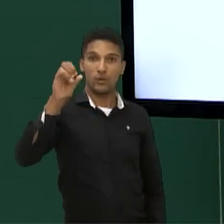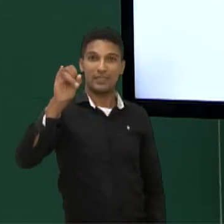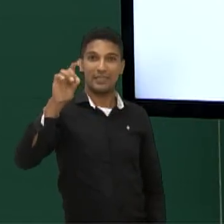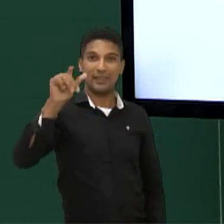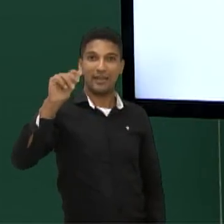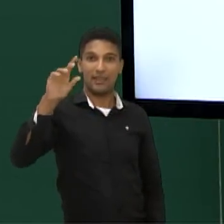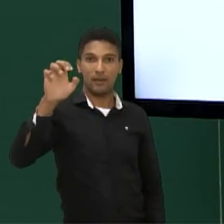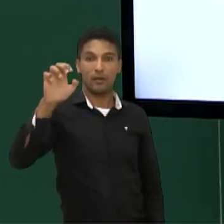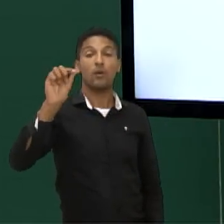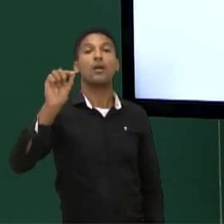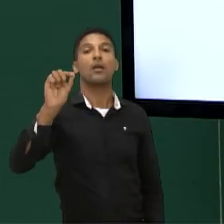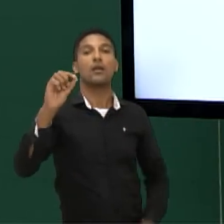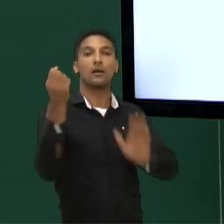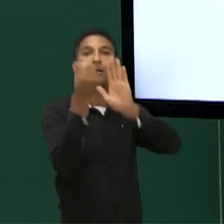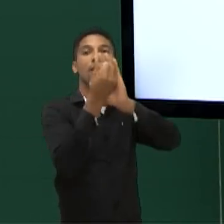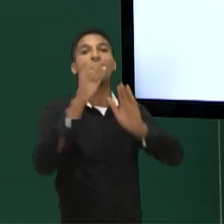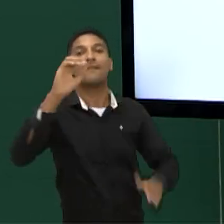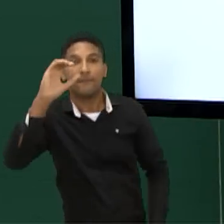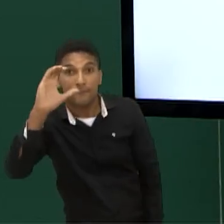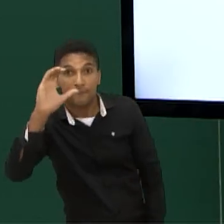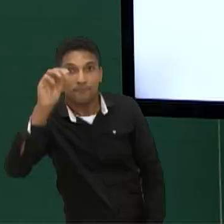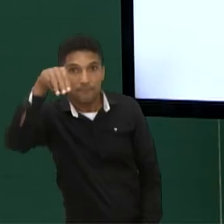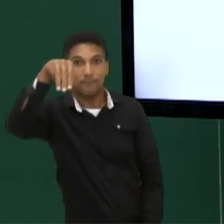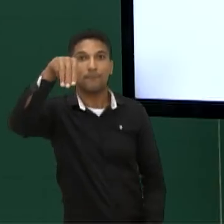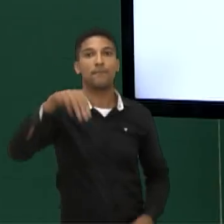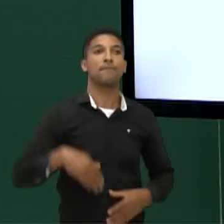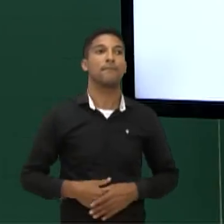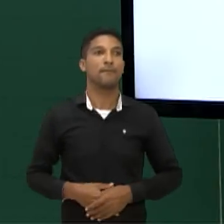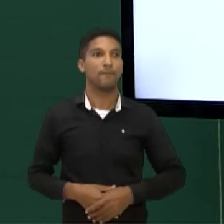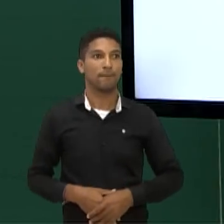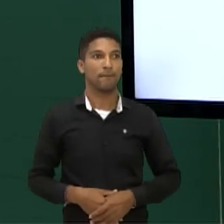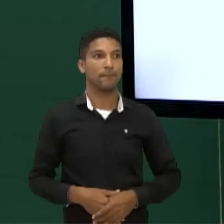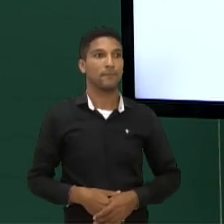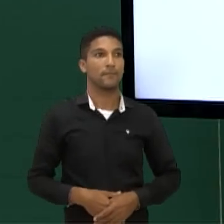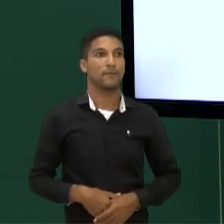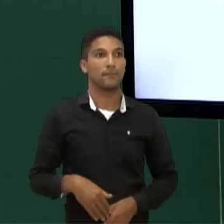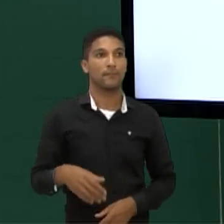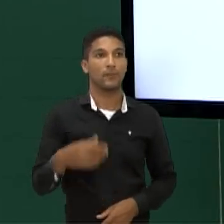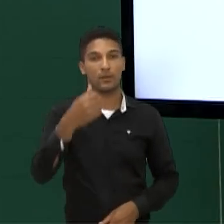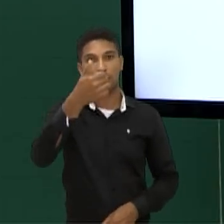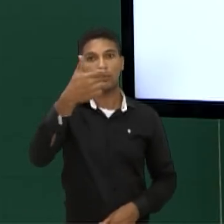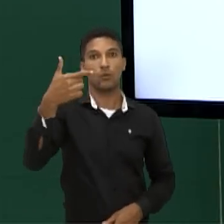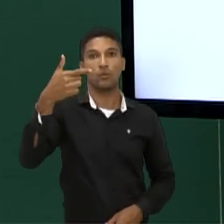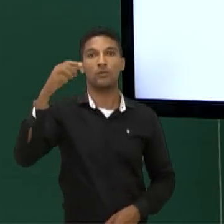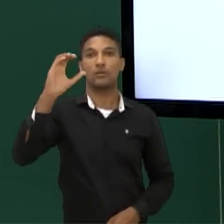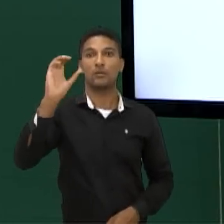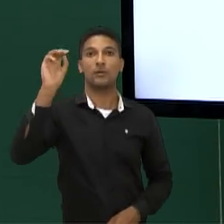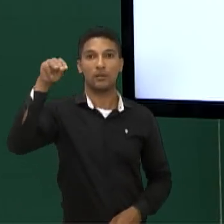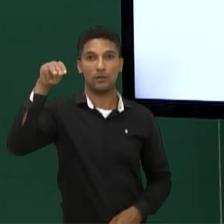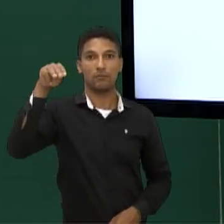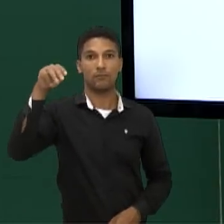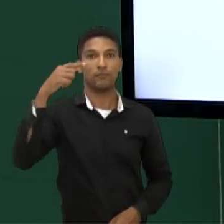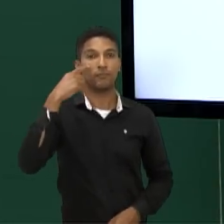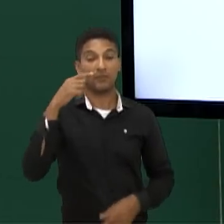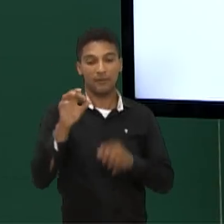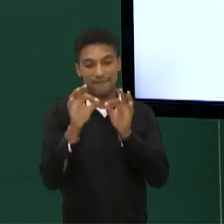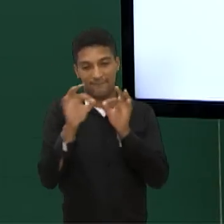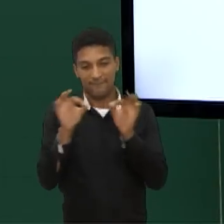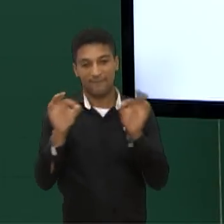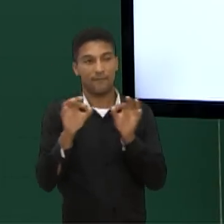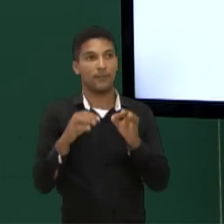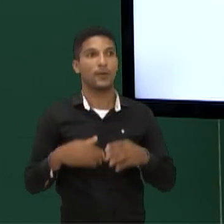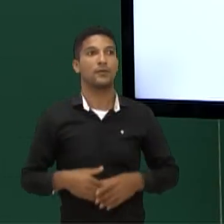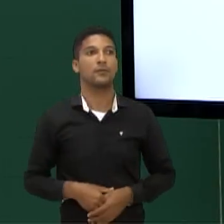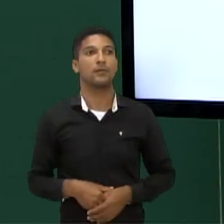Então, vamos dividir o 12 por 3, para encontrar quanto que vale cada ladinho desse triângulo. Então,